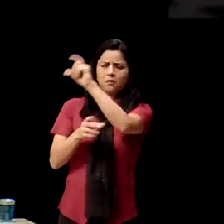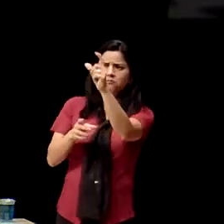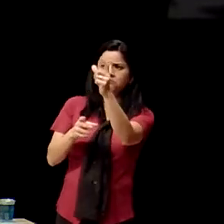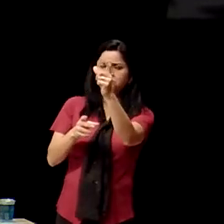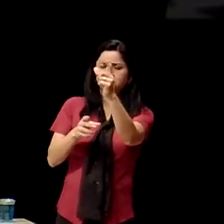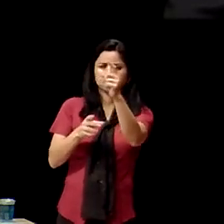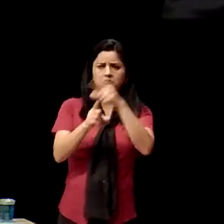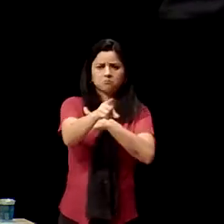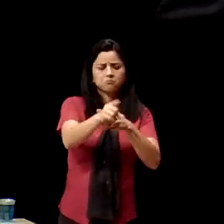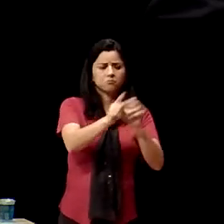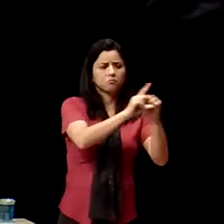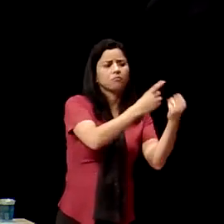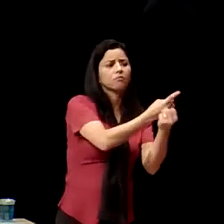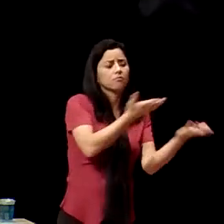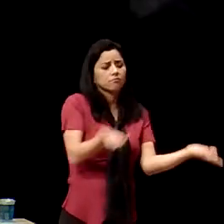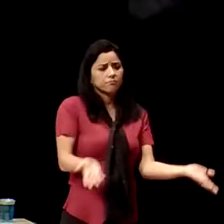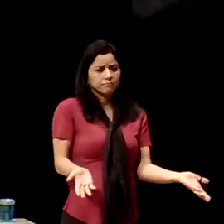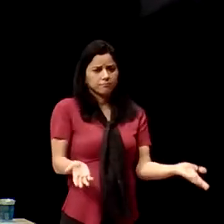social.